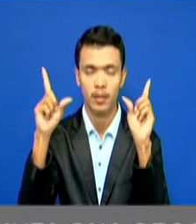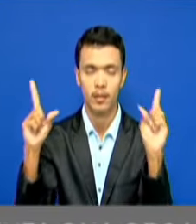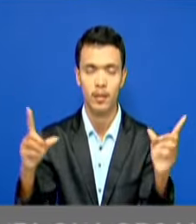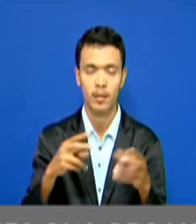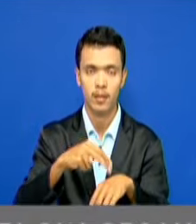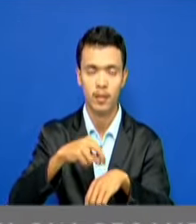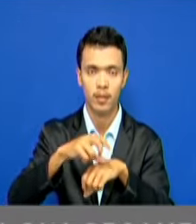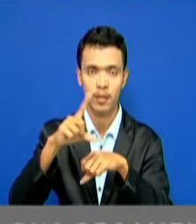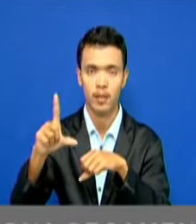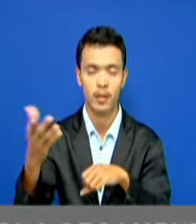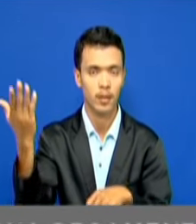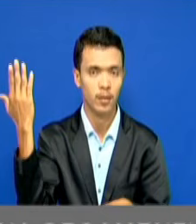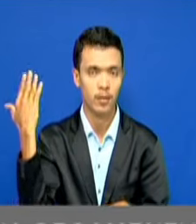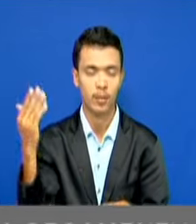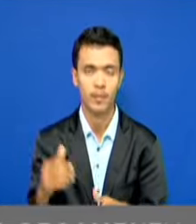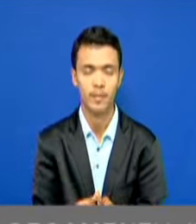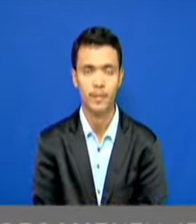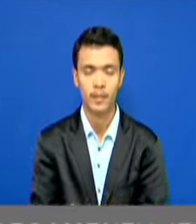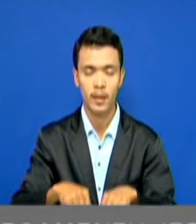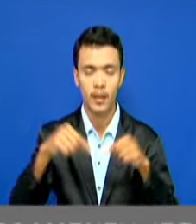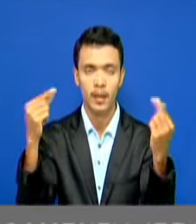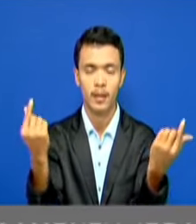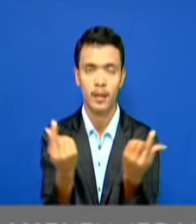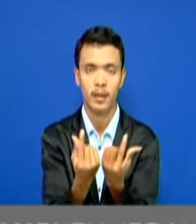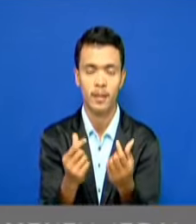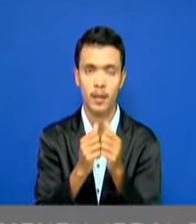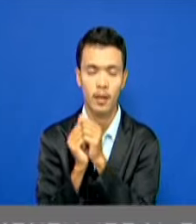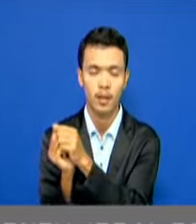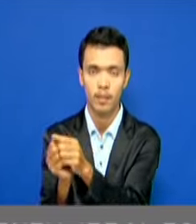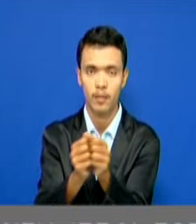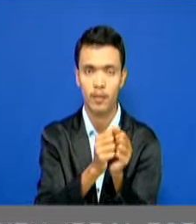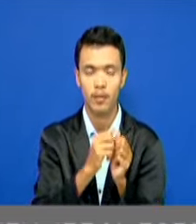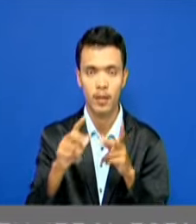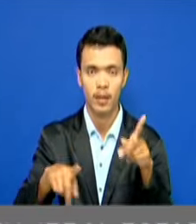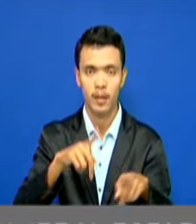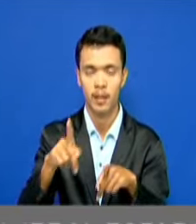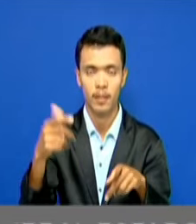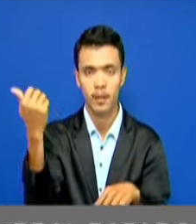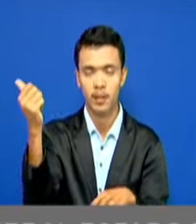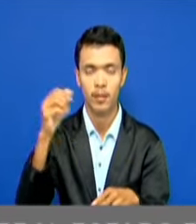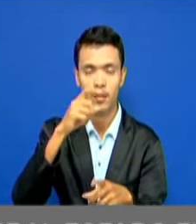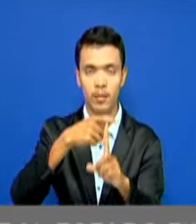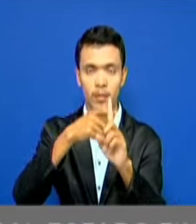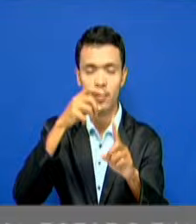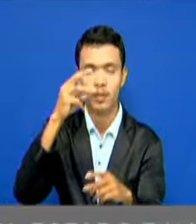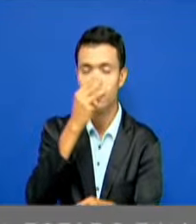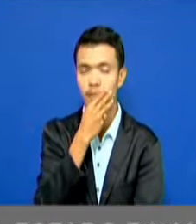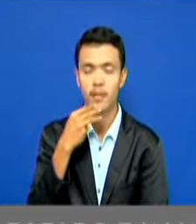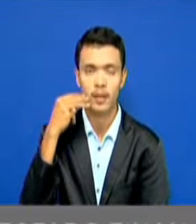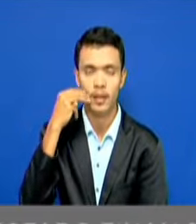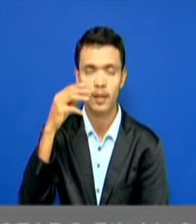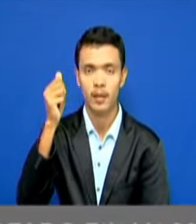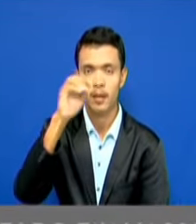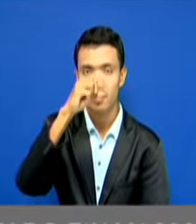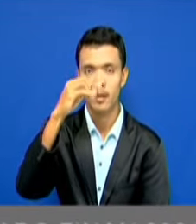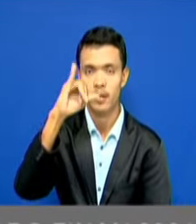exterior. Equipa validação frente diplomática, Hamutuk Emana Insanulu, composto Rússi, Maria Alcatiri,